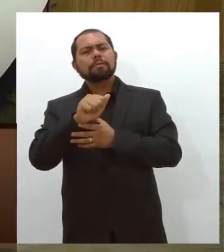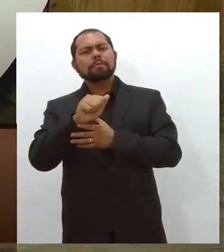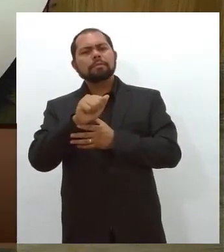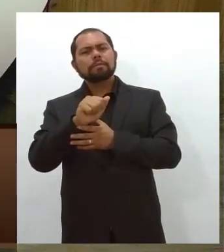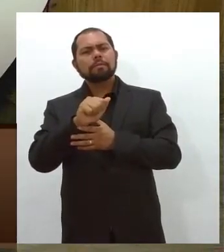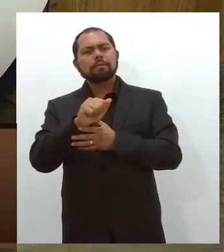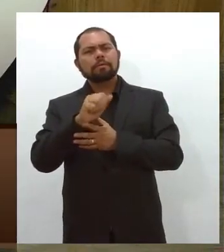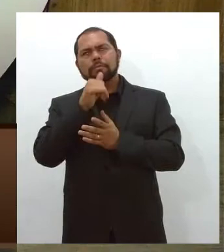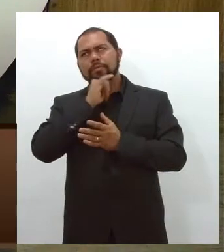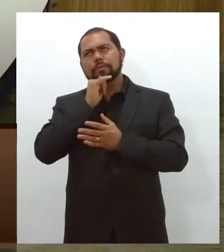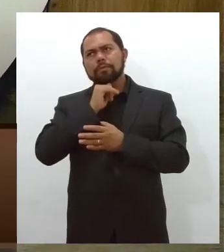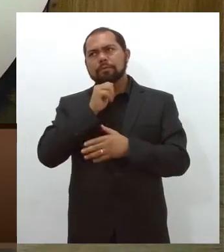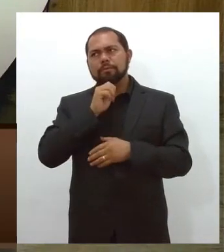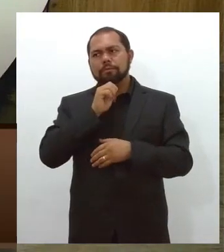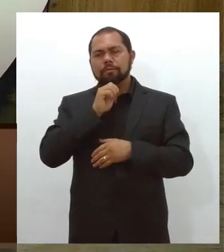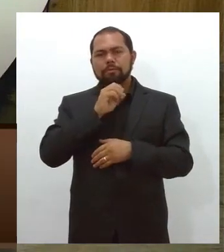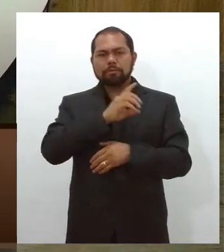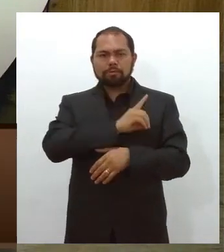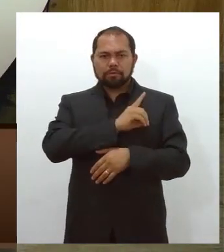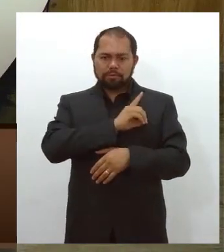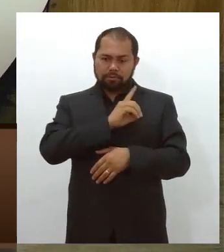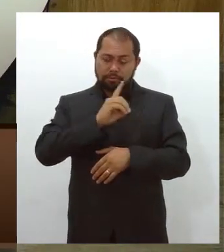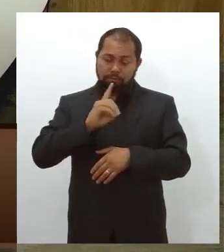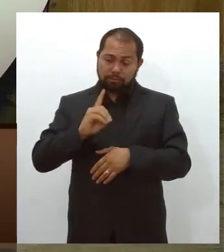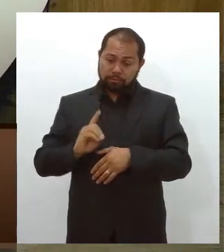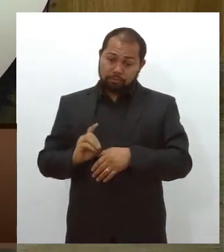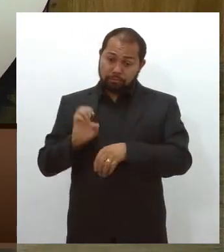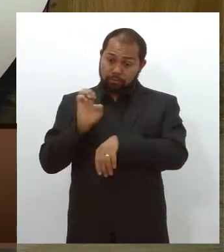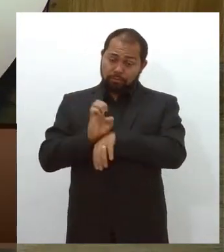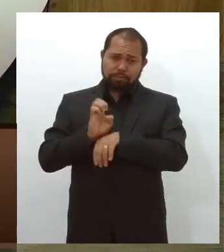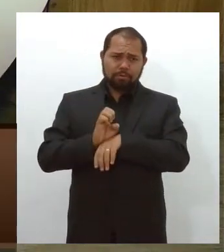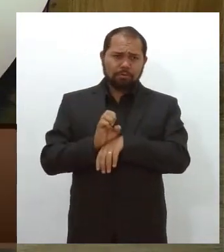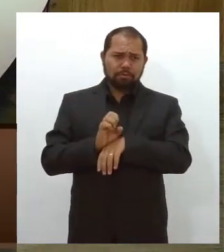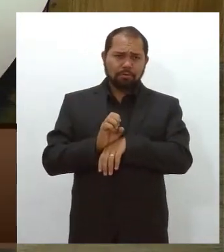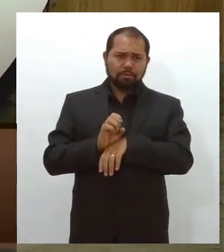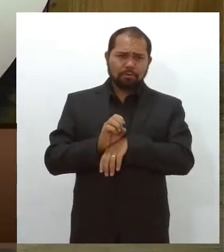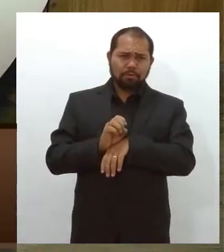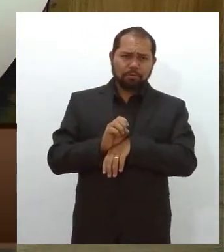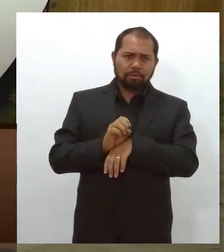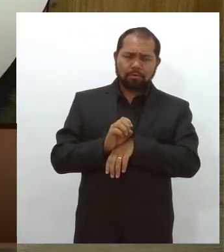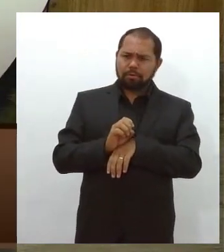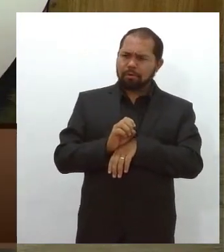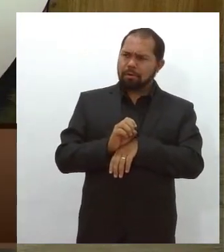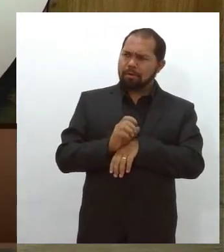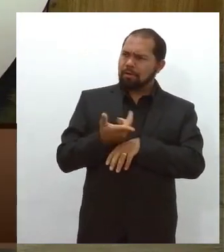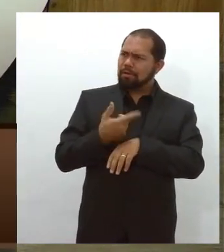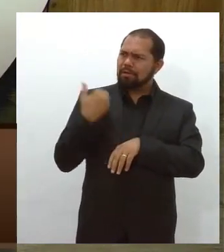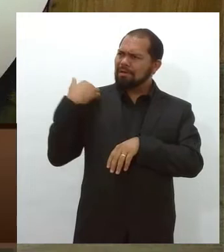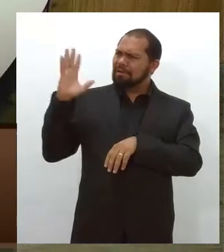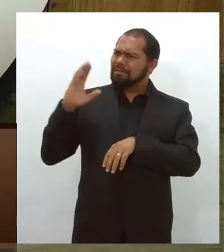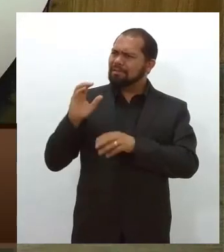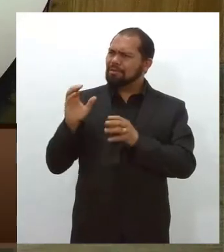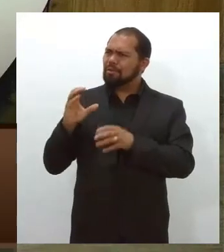eu vi isso. Seja eleito, como é que é esse mandato, ele é feito, compartilhado?